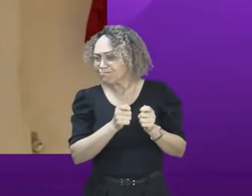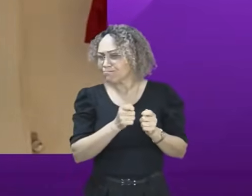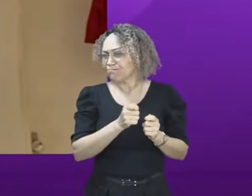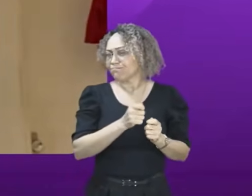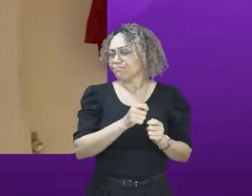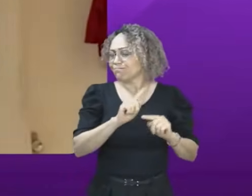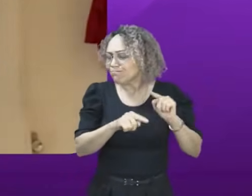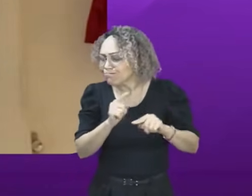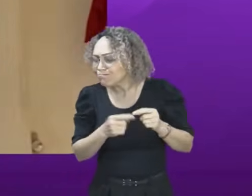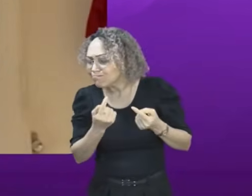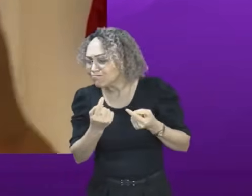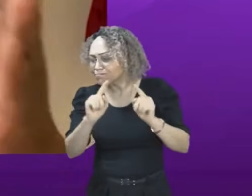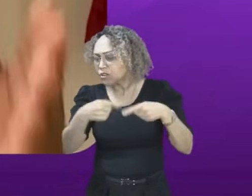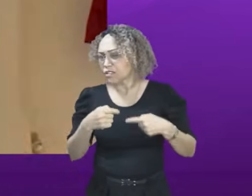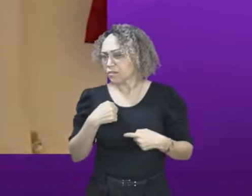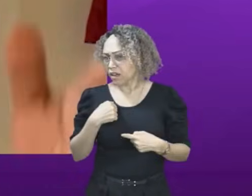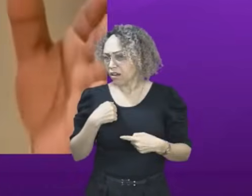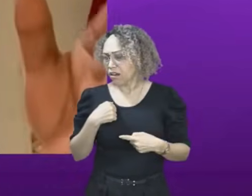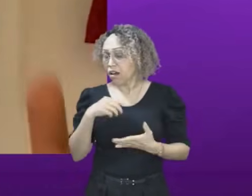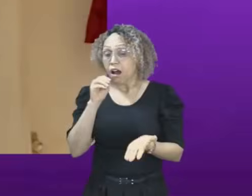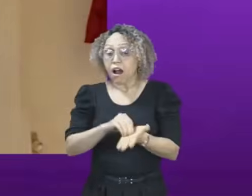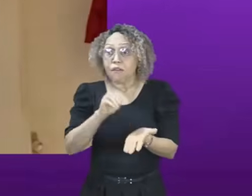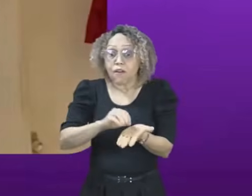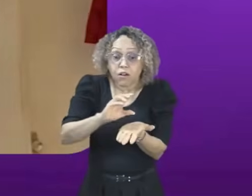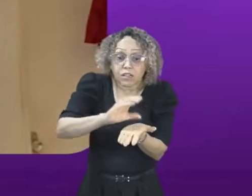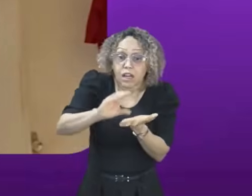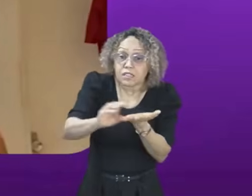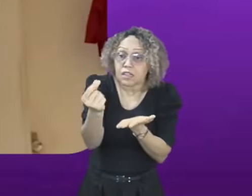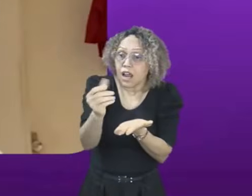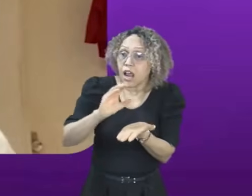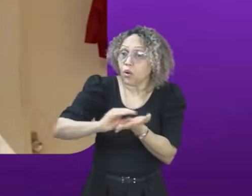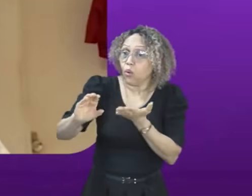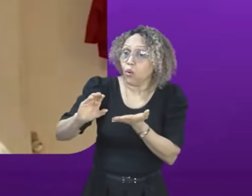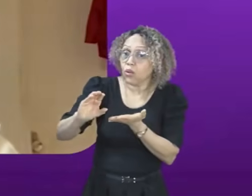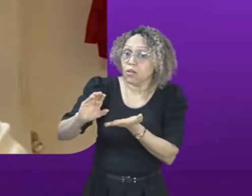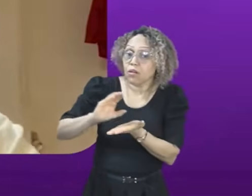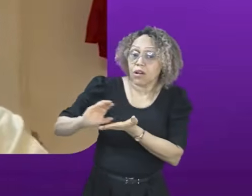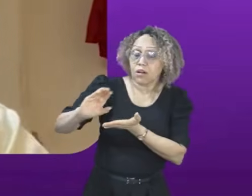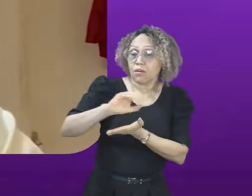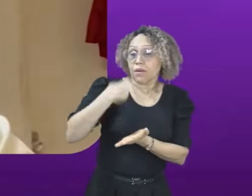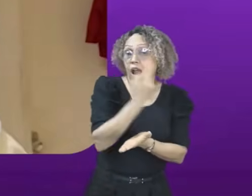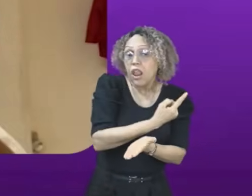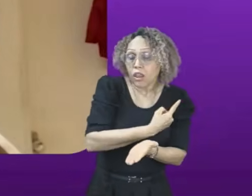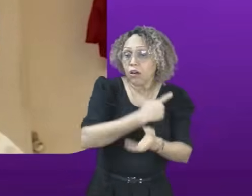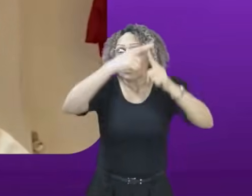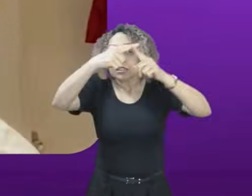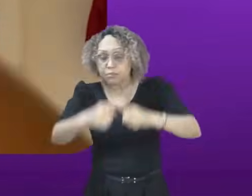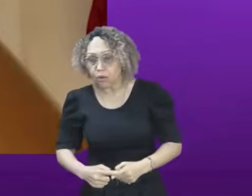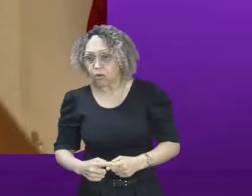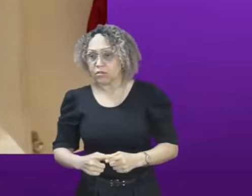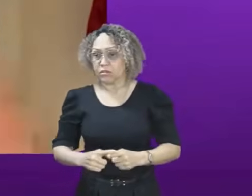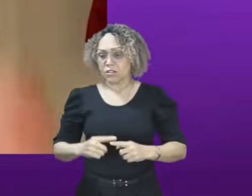que são linhas necessárias para que a gente consiga estar no corpo de disputa, de